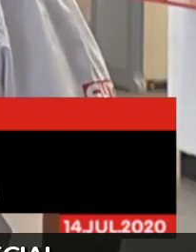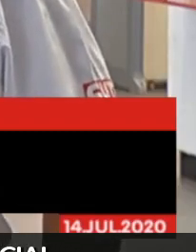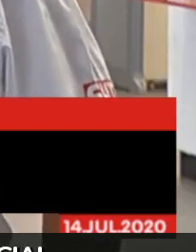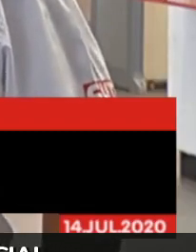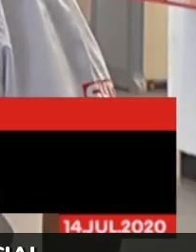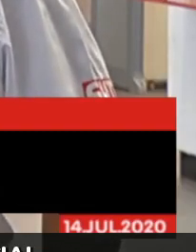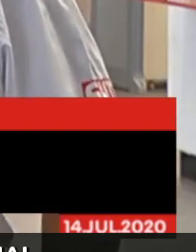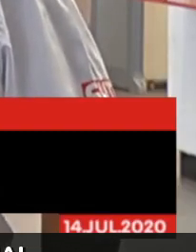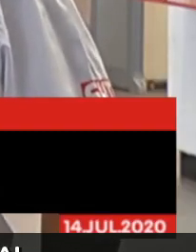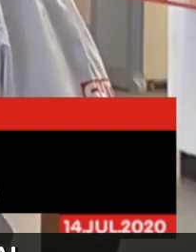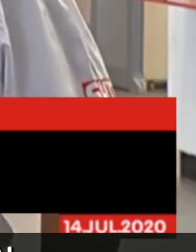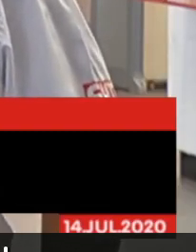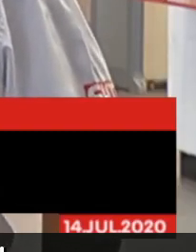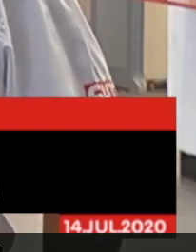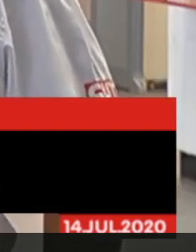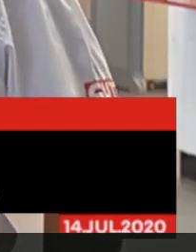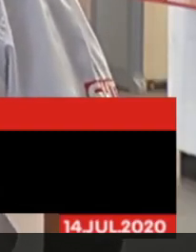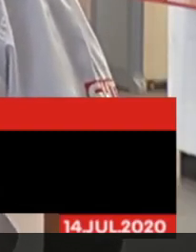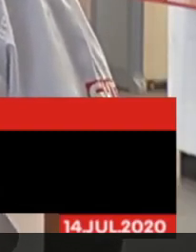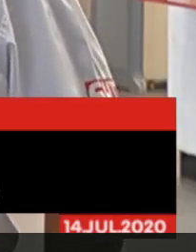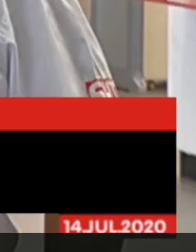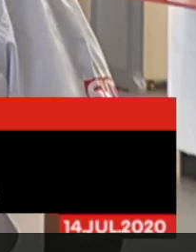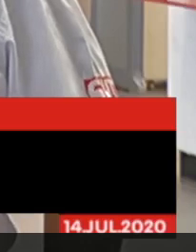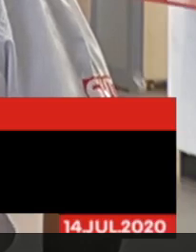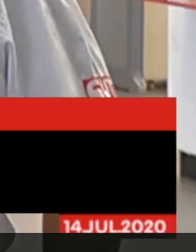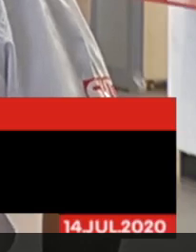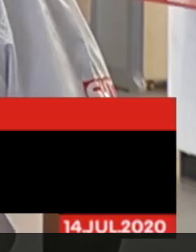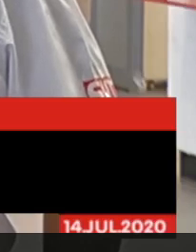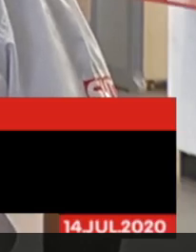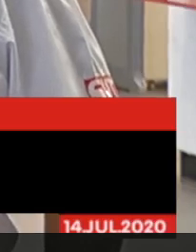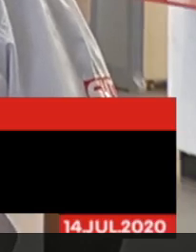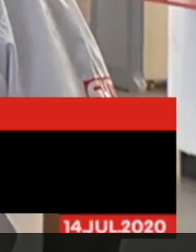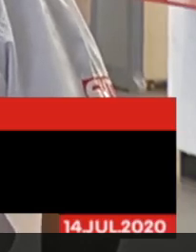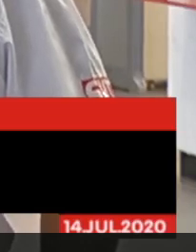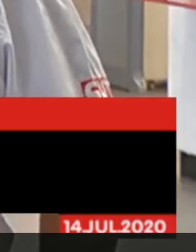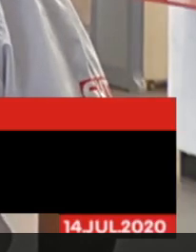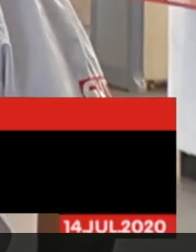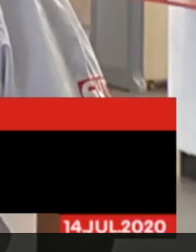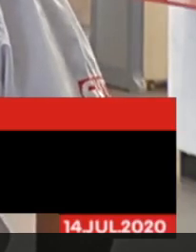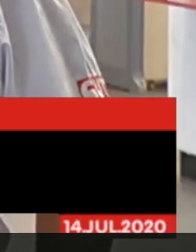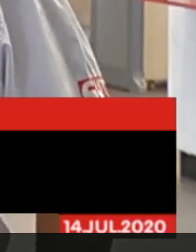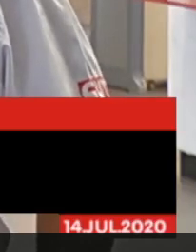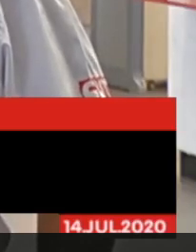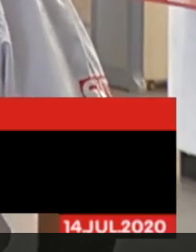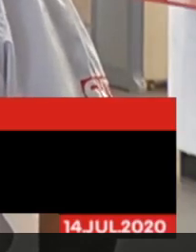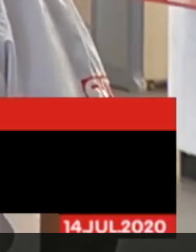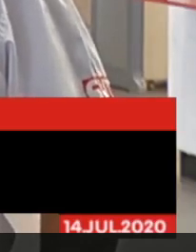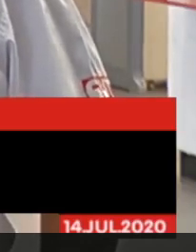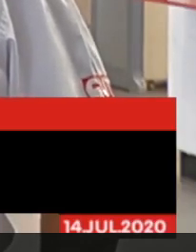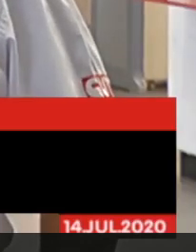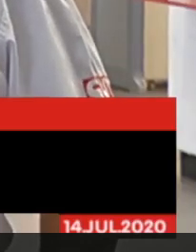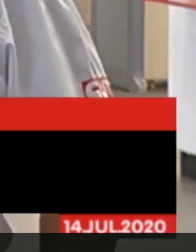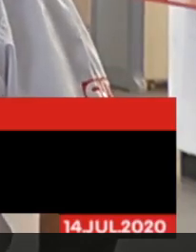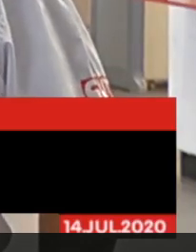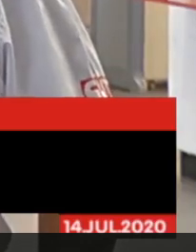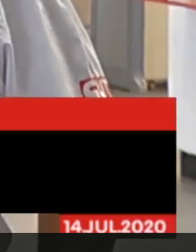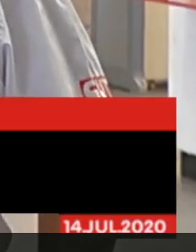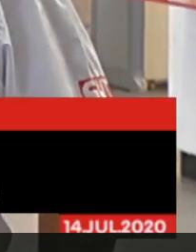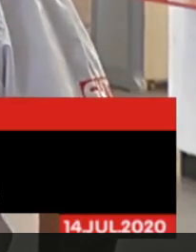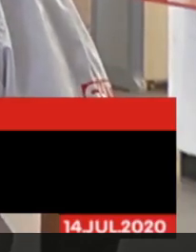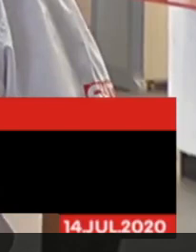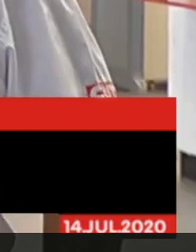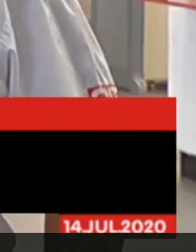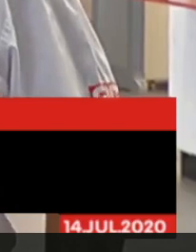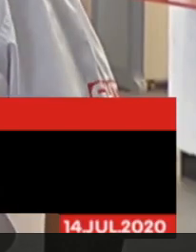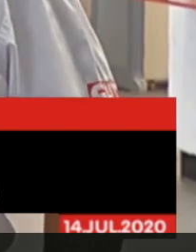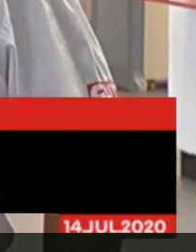reuniões, e isso impossibilita a discussão com a categoria. Então achamos o mínimo de respeito com o servidor do Estado que seja parado todo esse